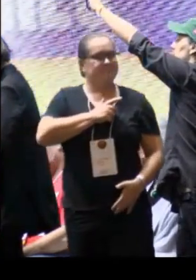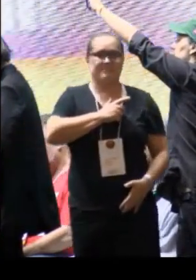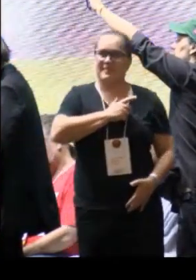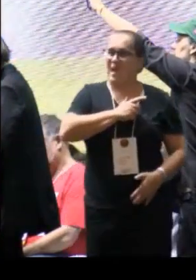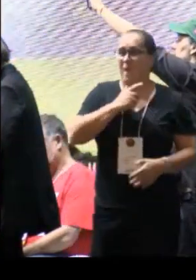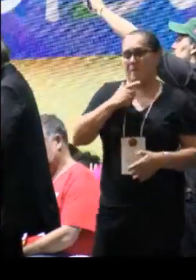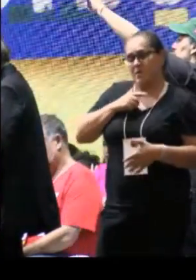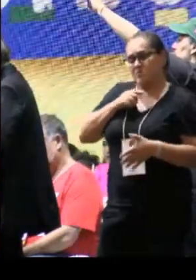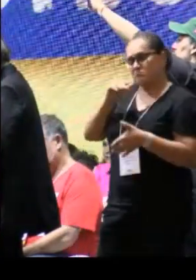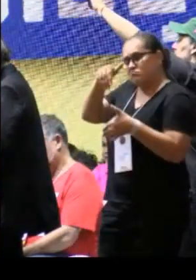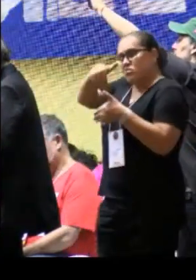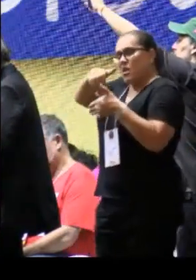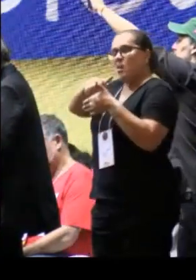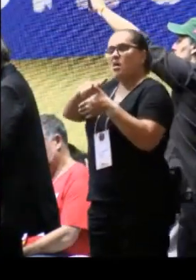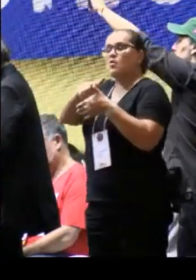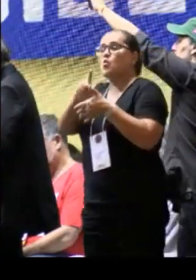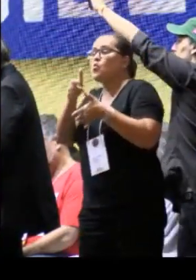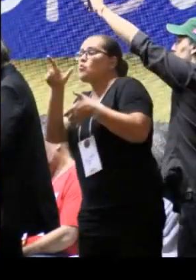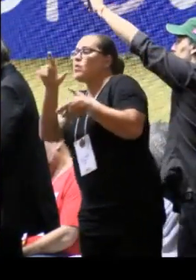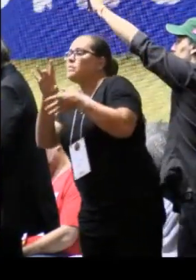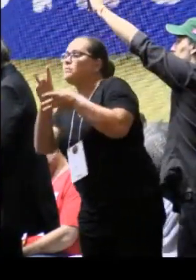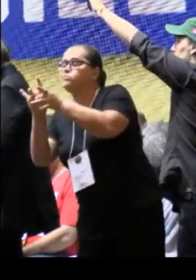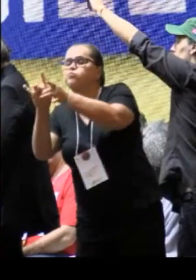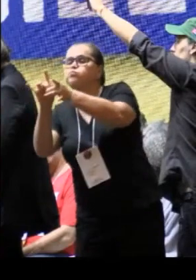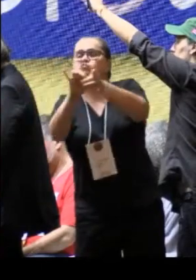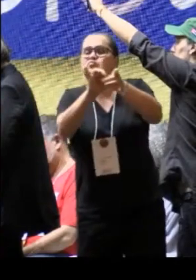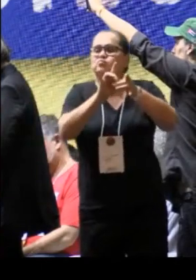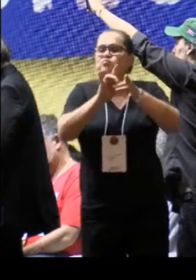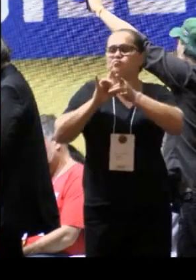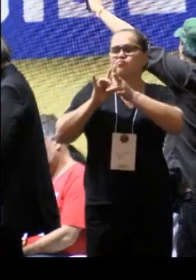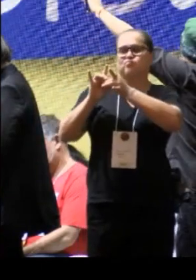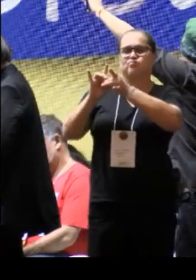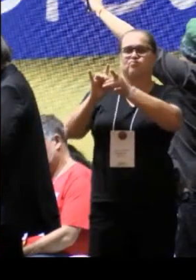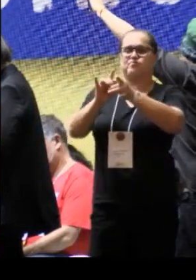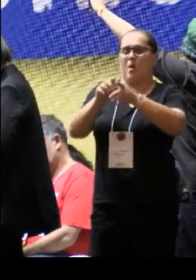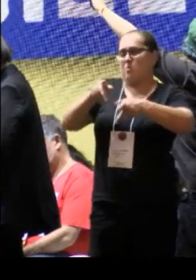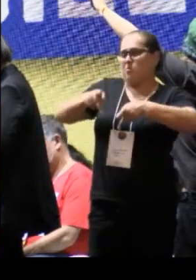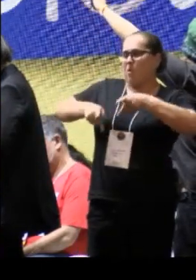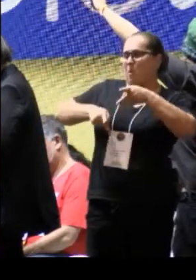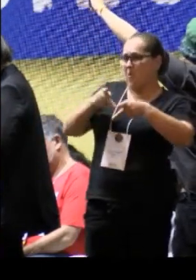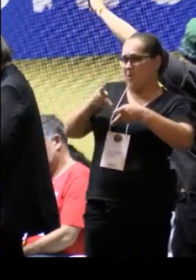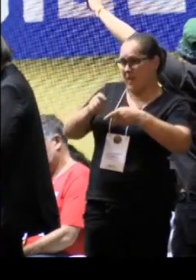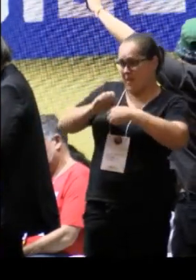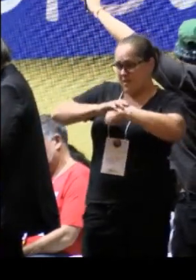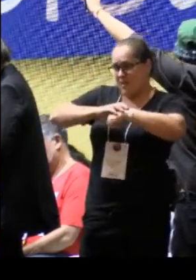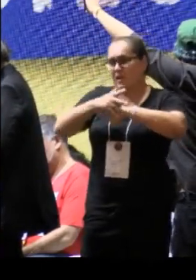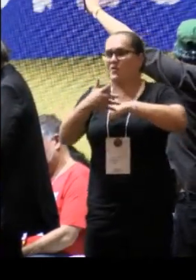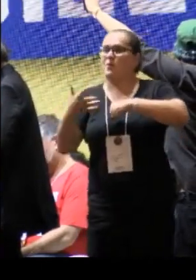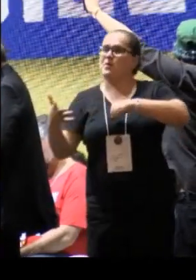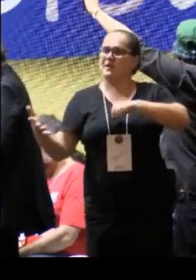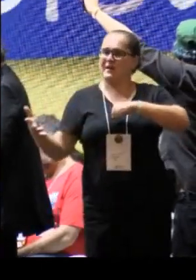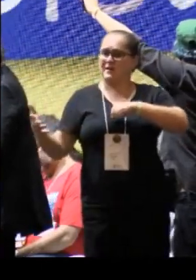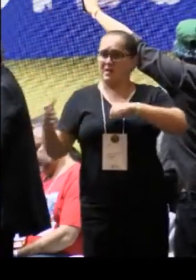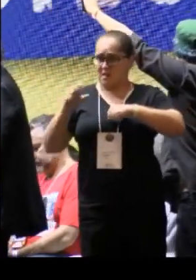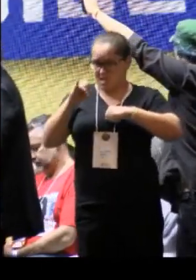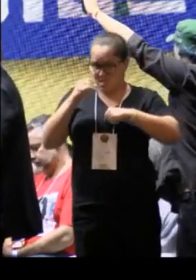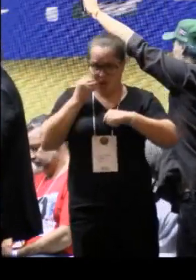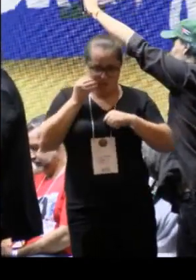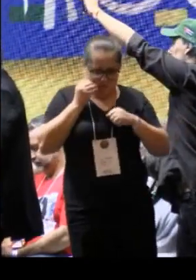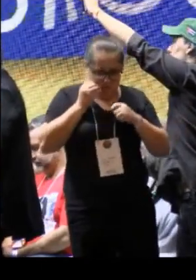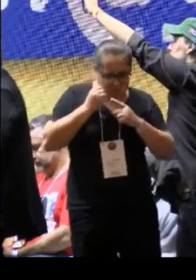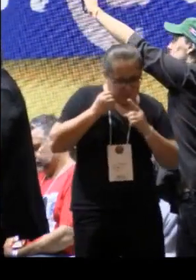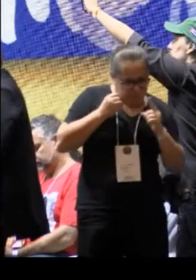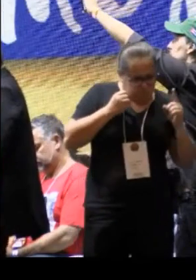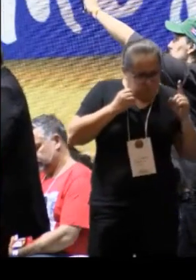governamos em aliança com outras forças do campo popular e democrático. Por mais que tentem nos isolar, estamos juntos